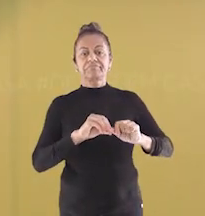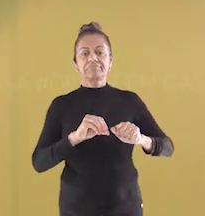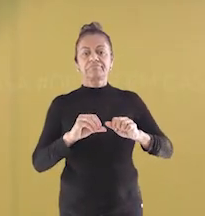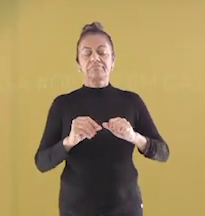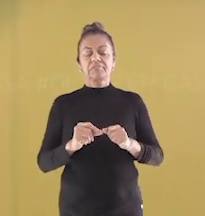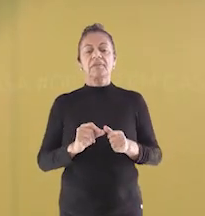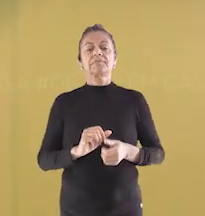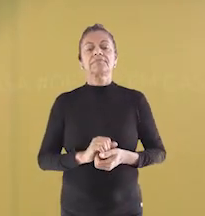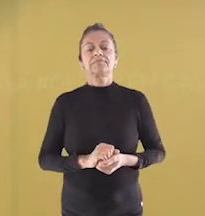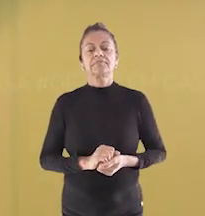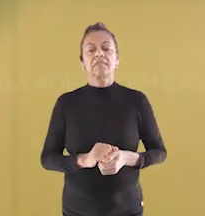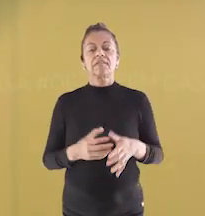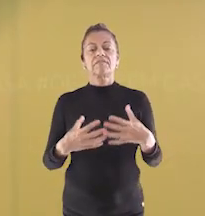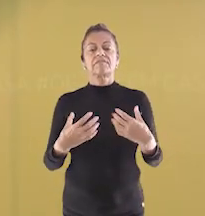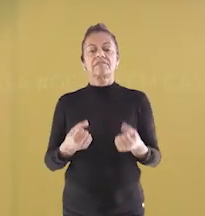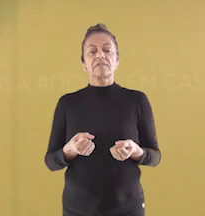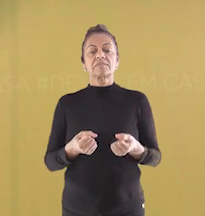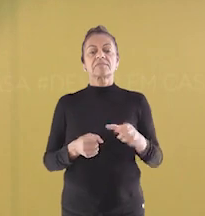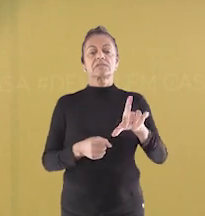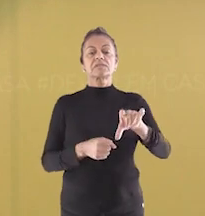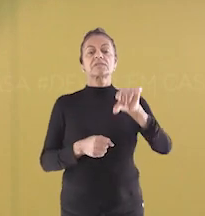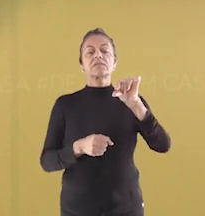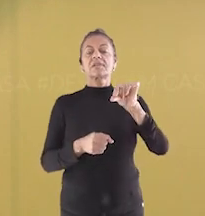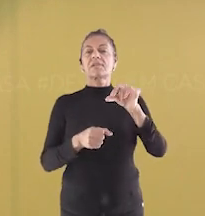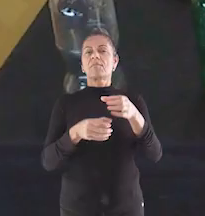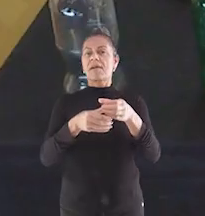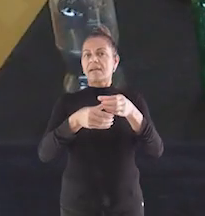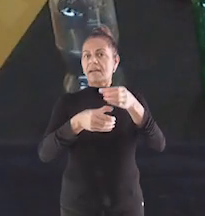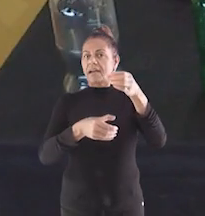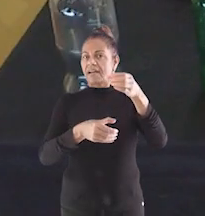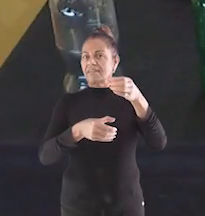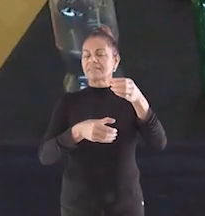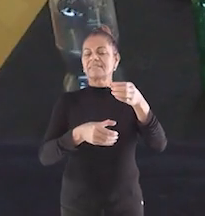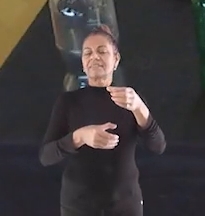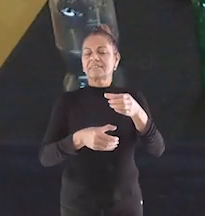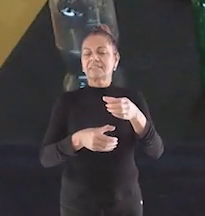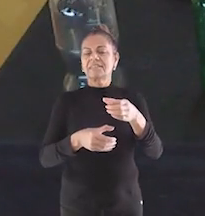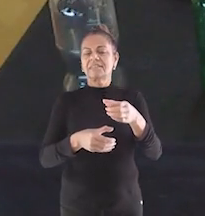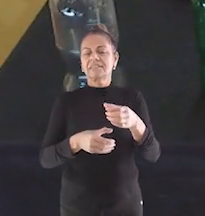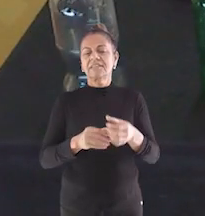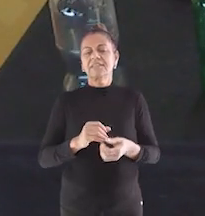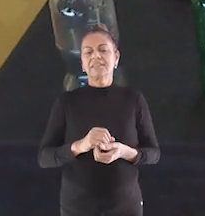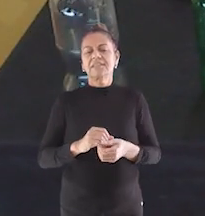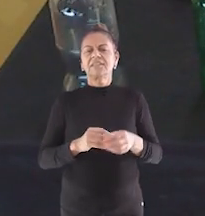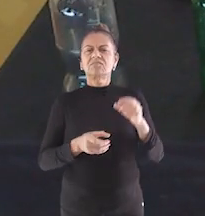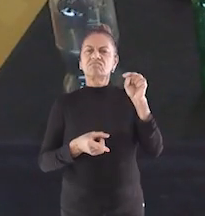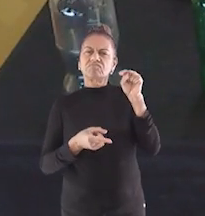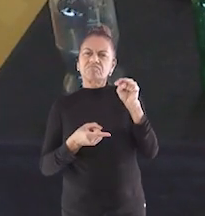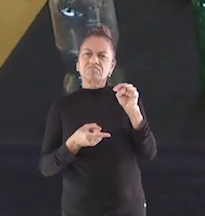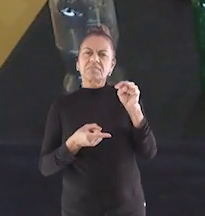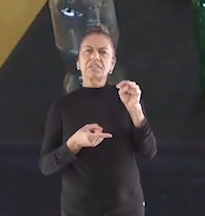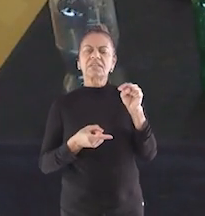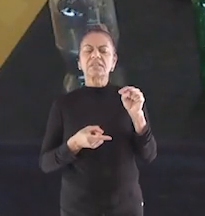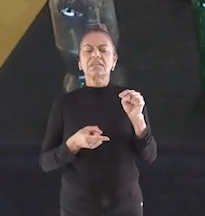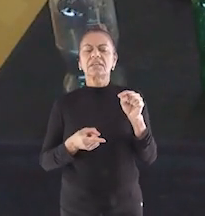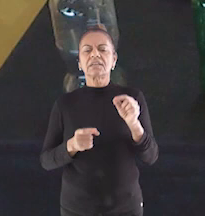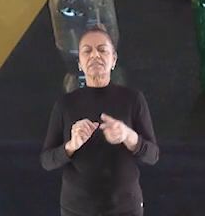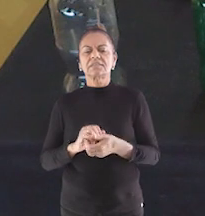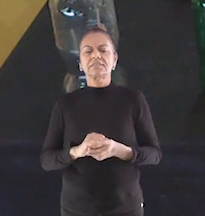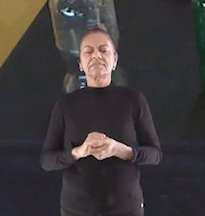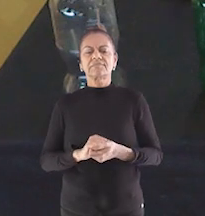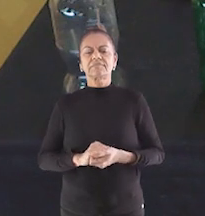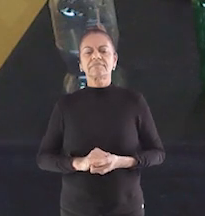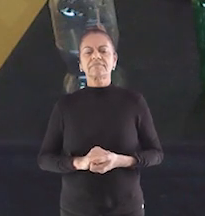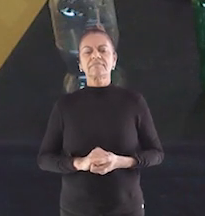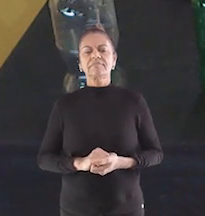começar, nós vamos escolher uma garrafinha da nossa preferência. Como é o modelo, eu vou